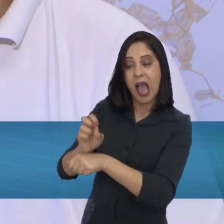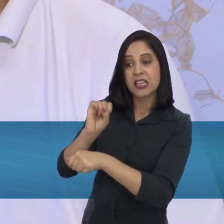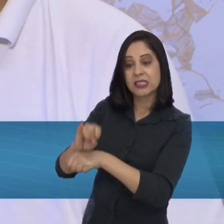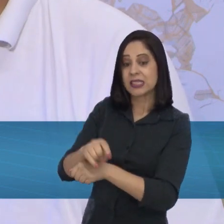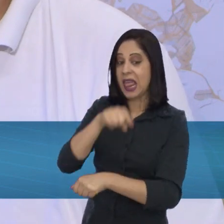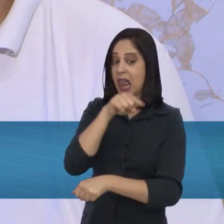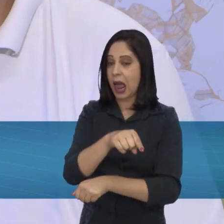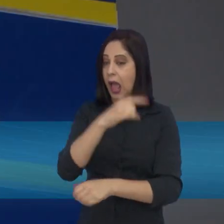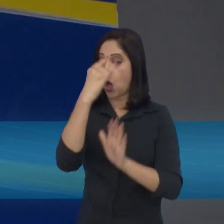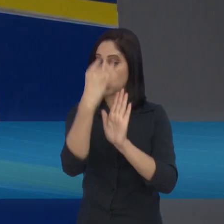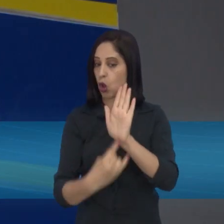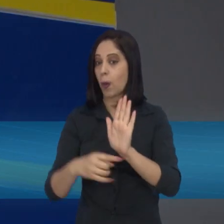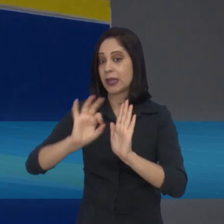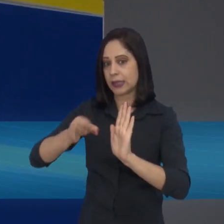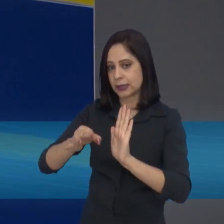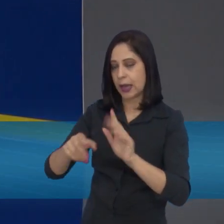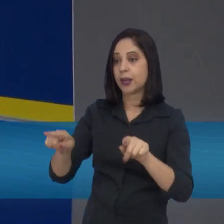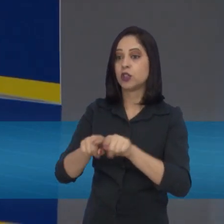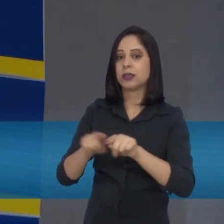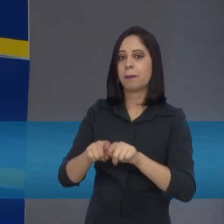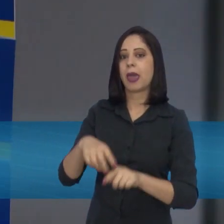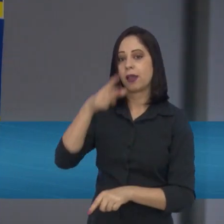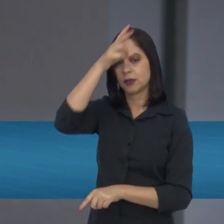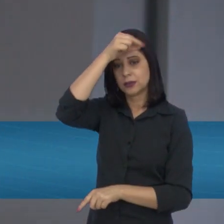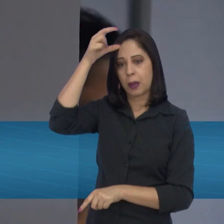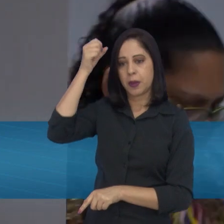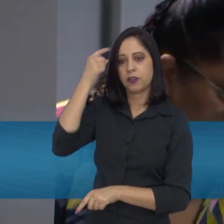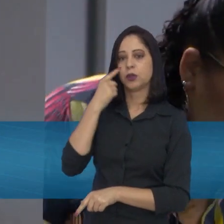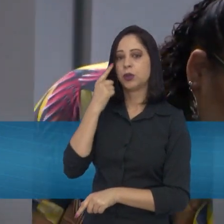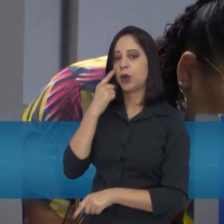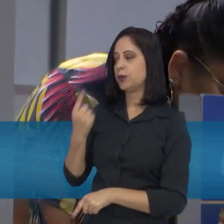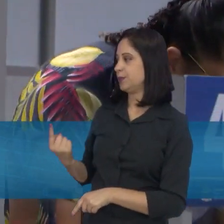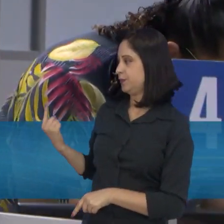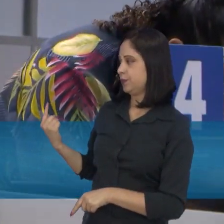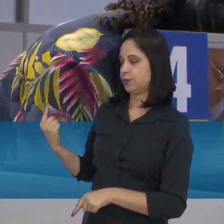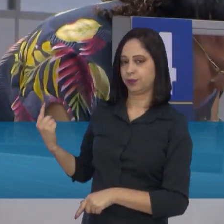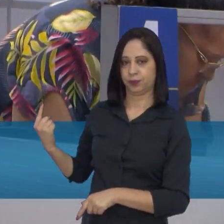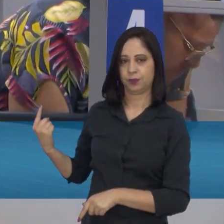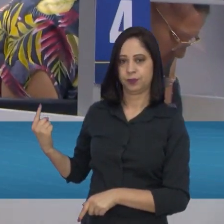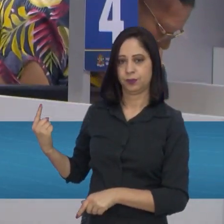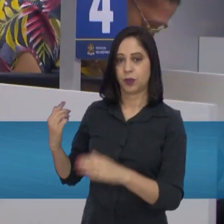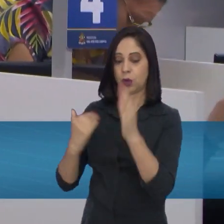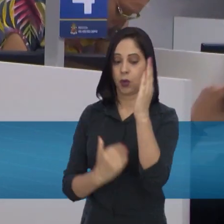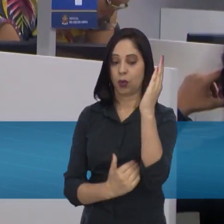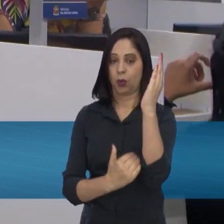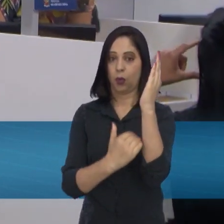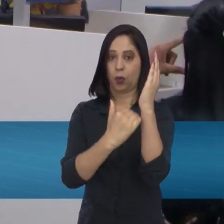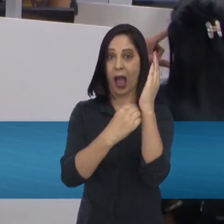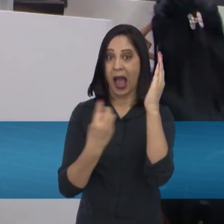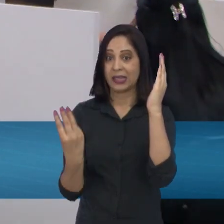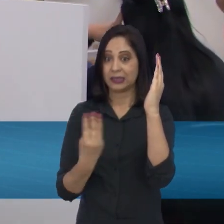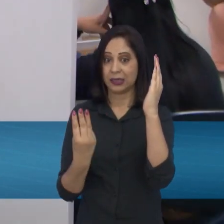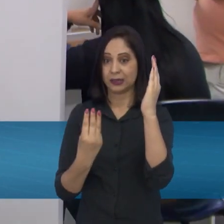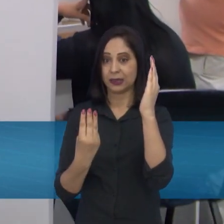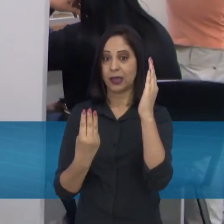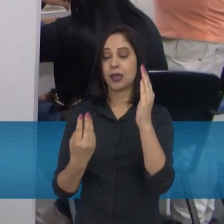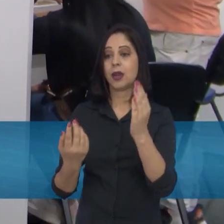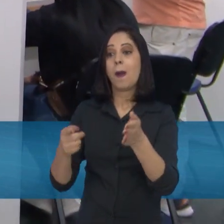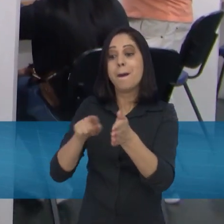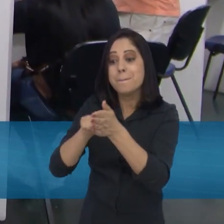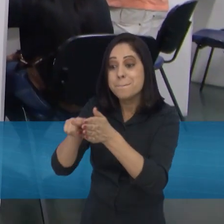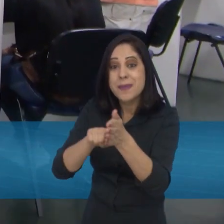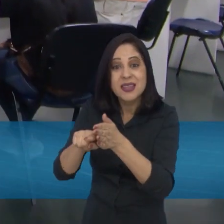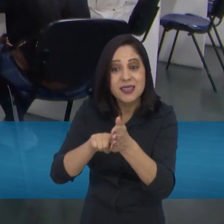área, venha à prefeitura no 3º andar, nós estamos à disposição aqui para atender todos no balcão. Faça esse questionamento antes